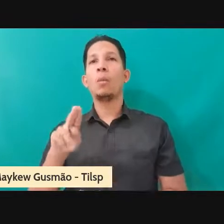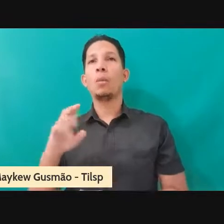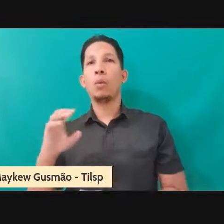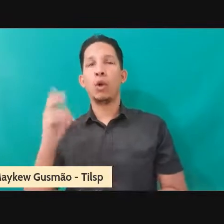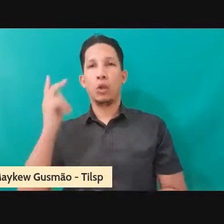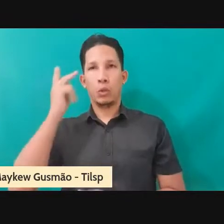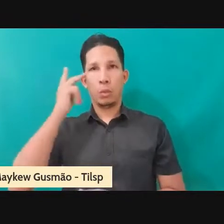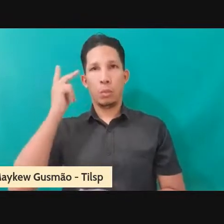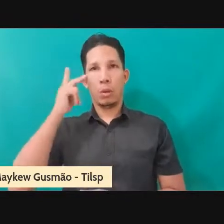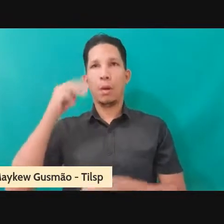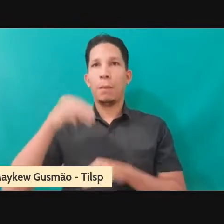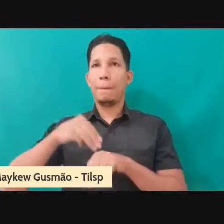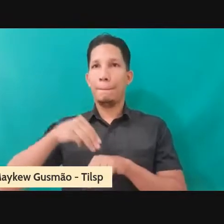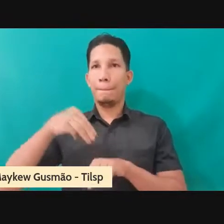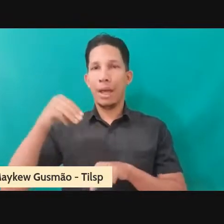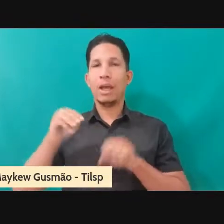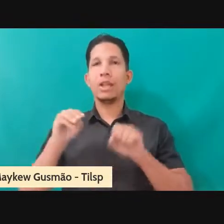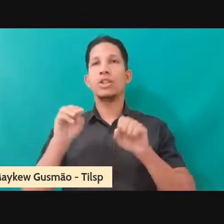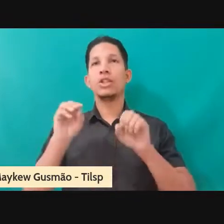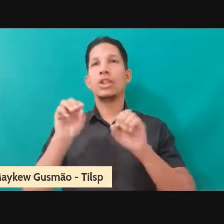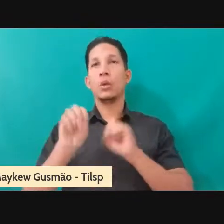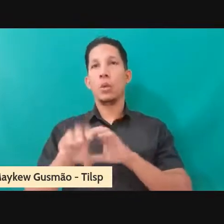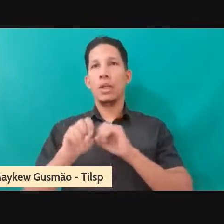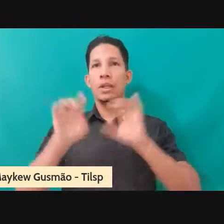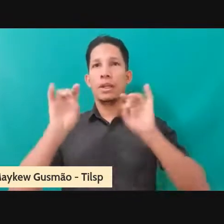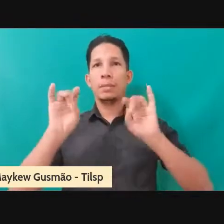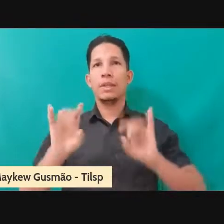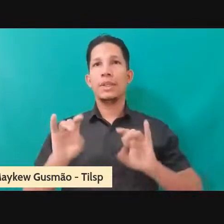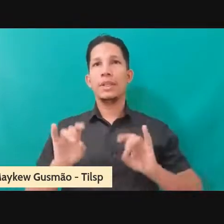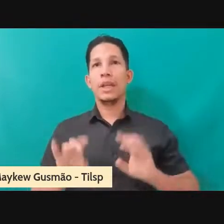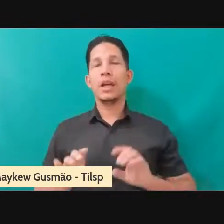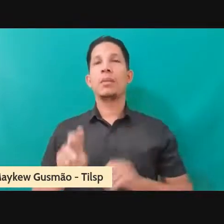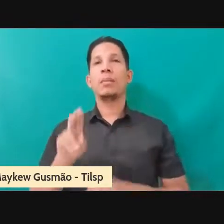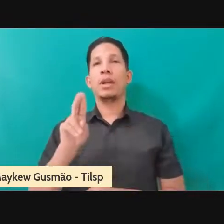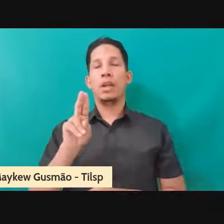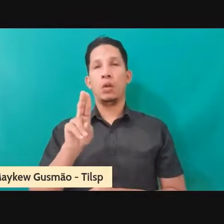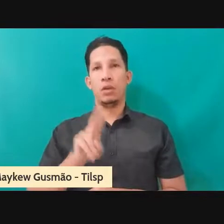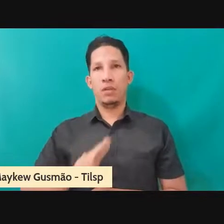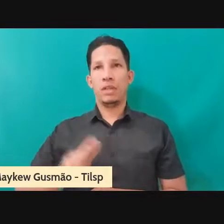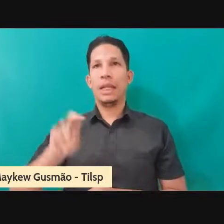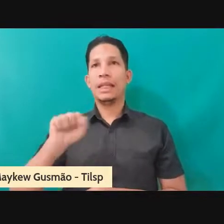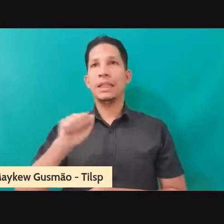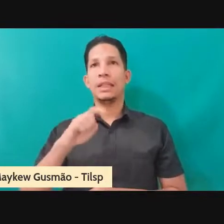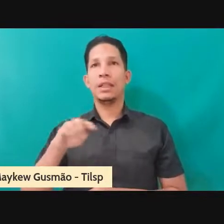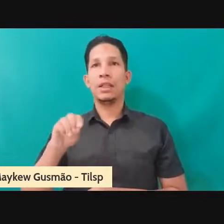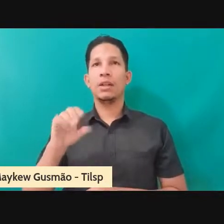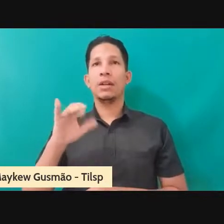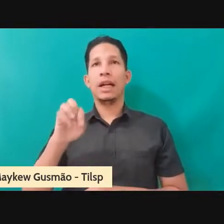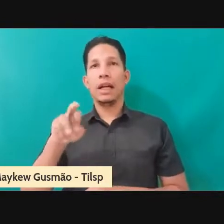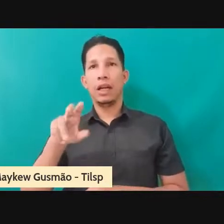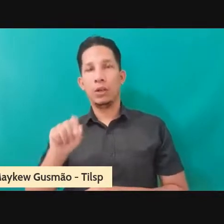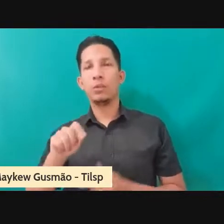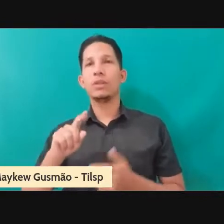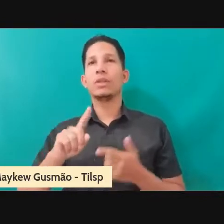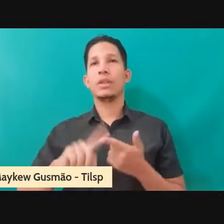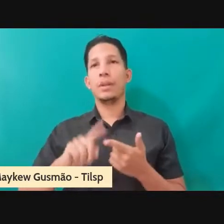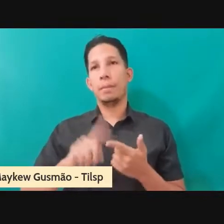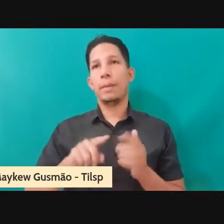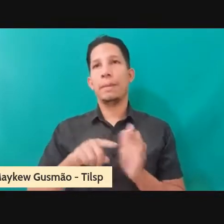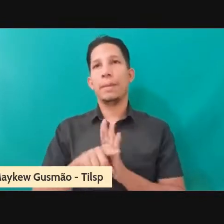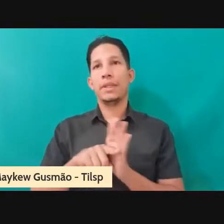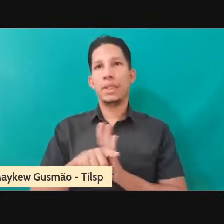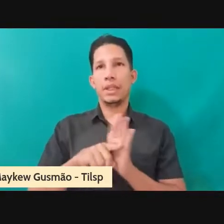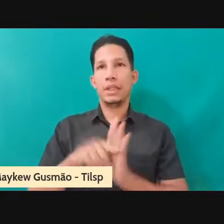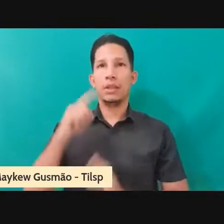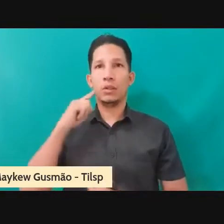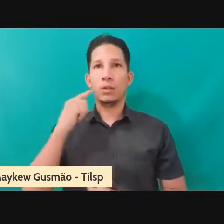Educação Especial pela Universidade de São Carlos e membro do Grupo de Pesquisa Surdez e Abordagem Bilíngue de